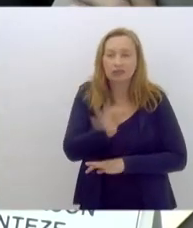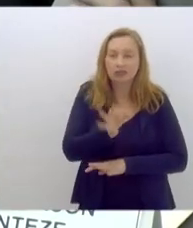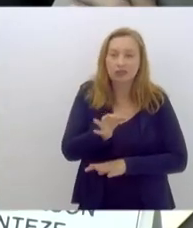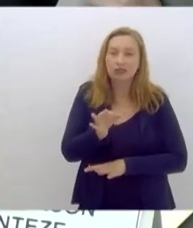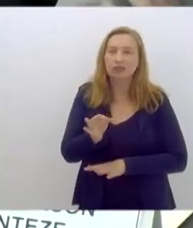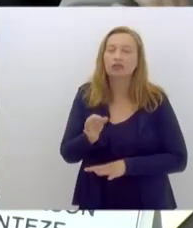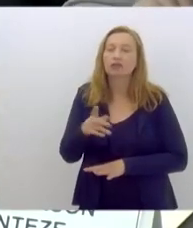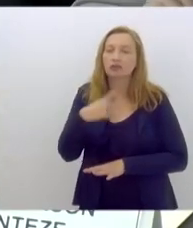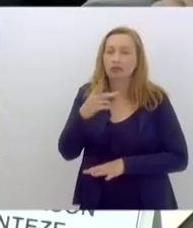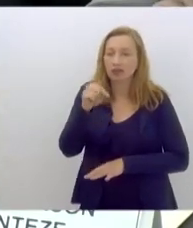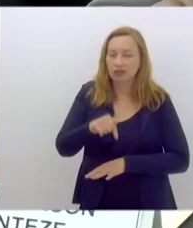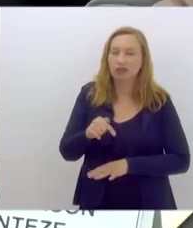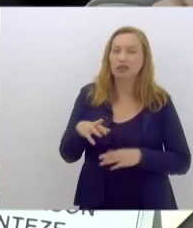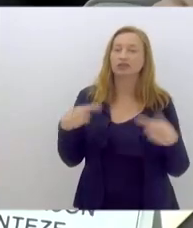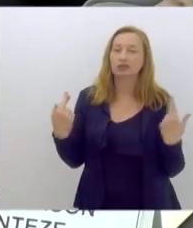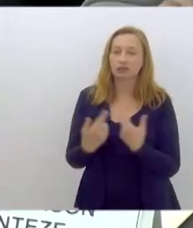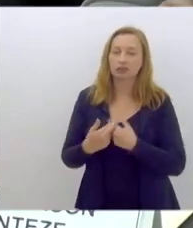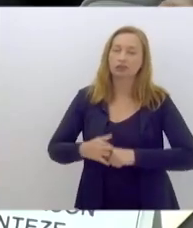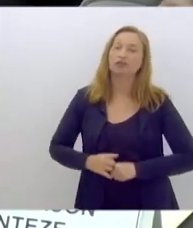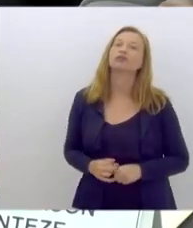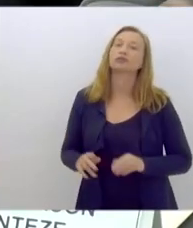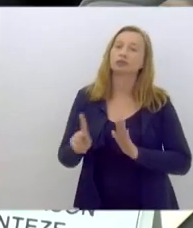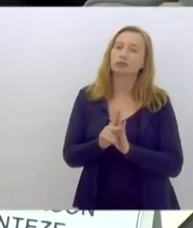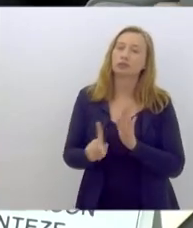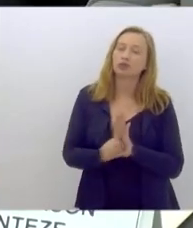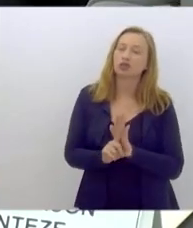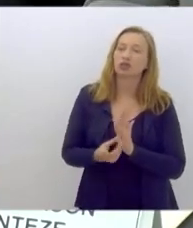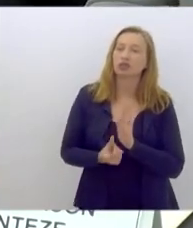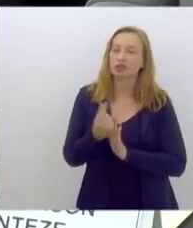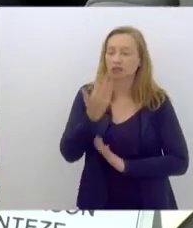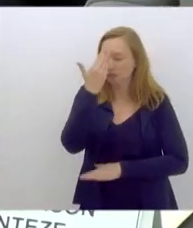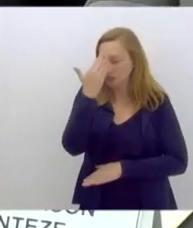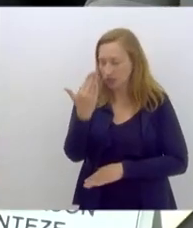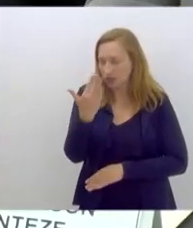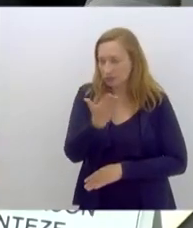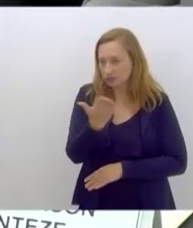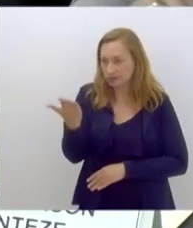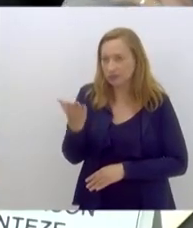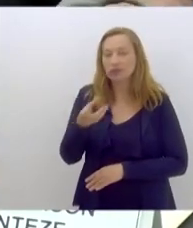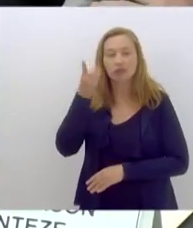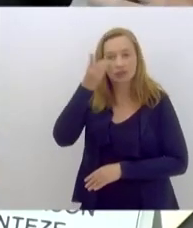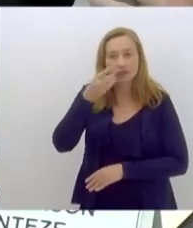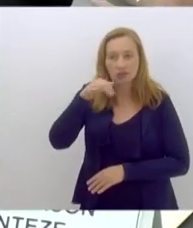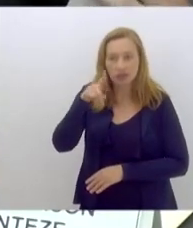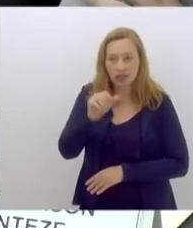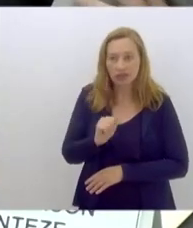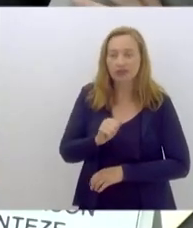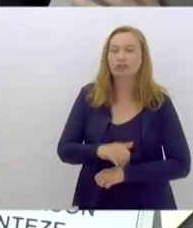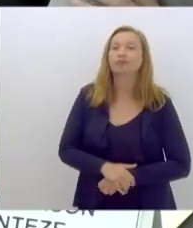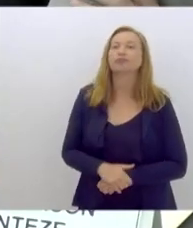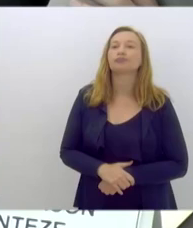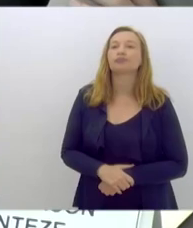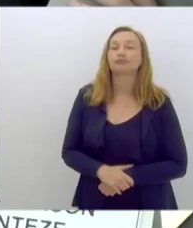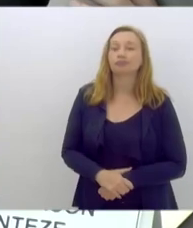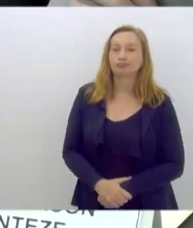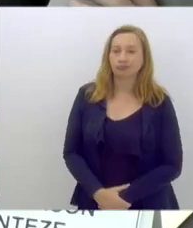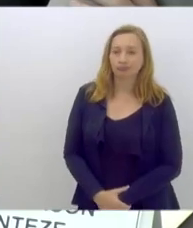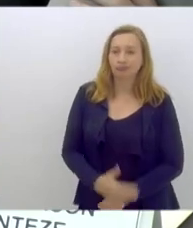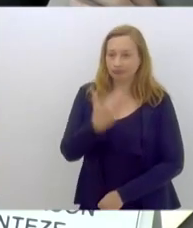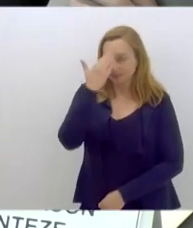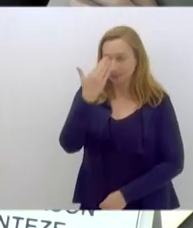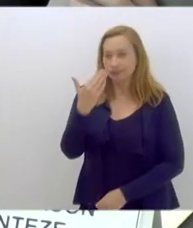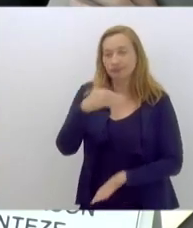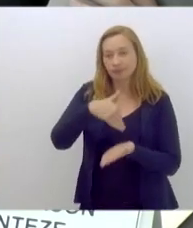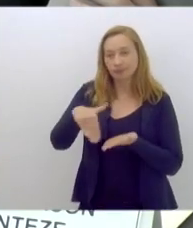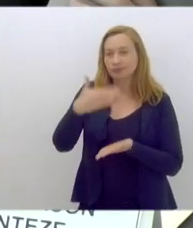O Que Foi estabelecido nessa nesse projeto de lei orçamentária Muito obrigado Deputado Márcio canela Obrigado